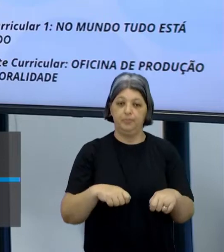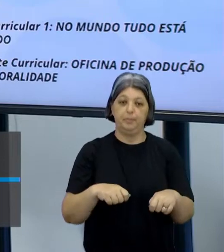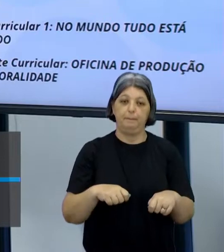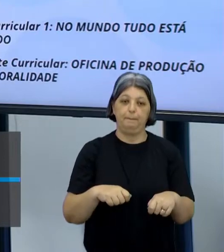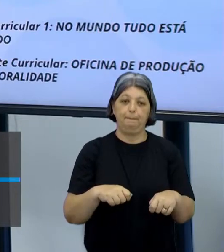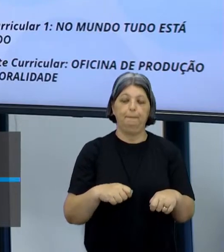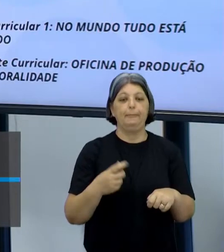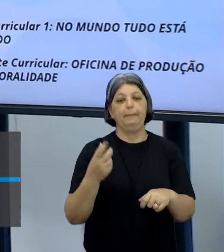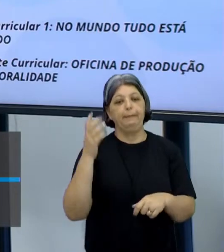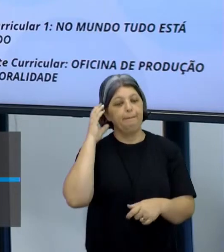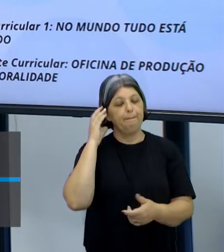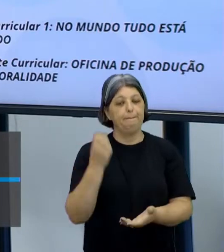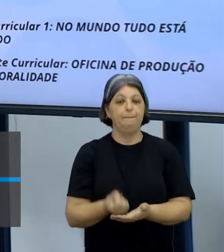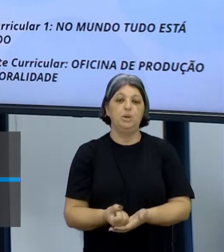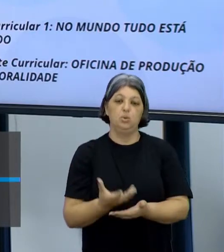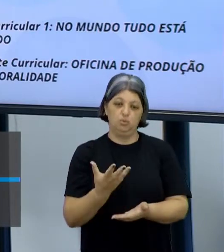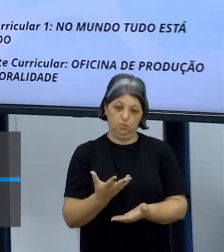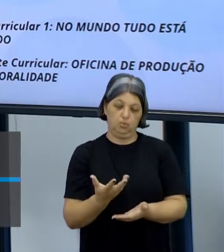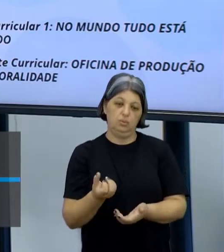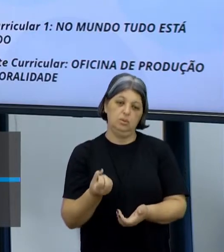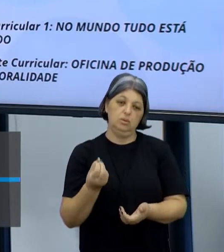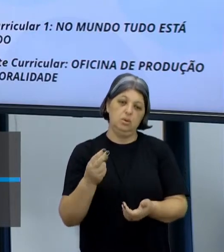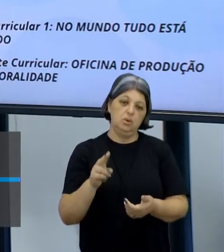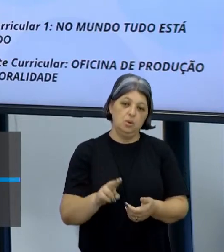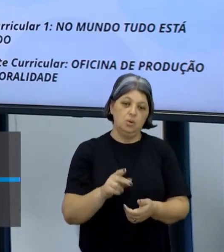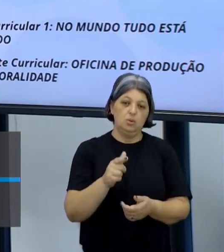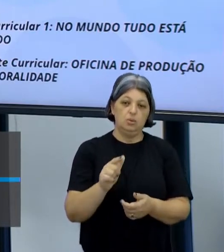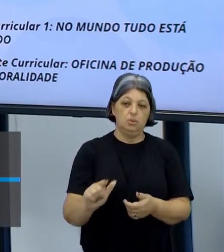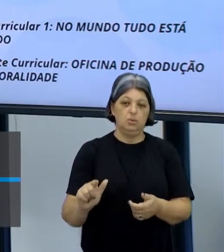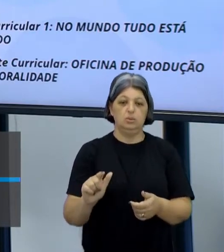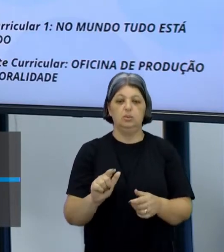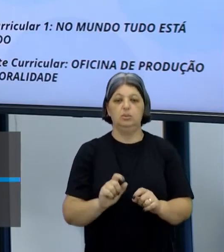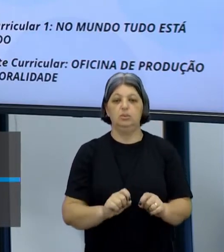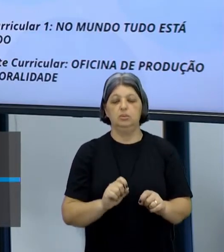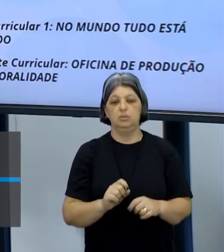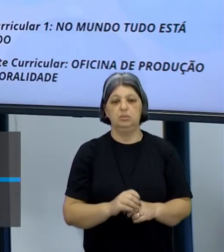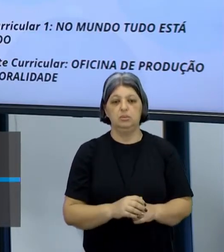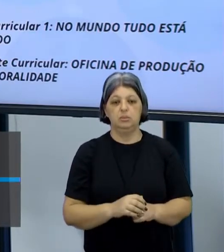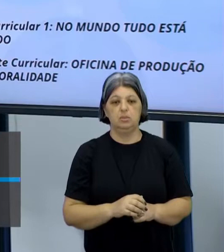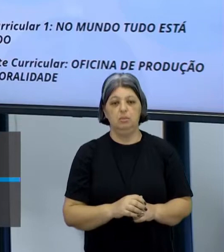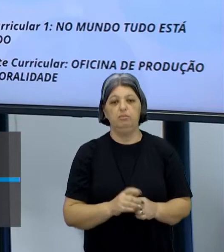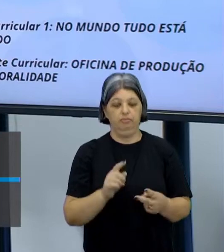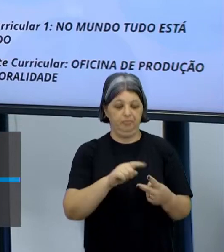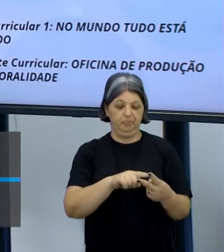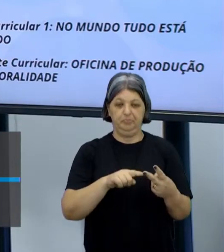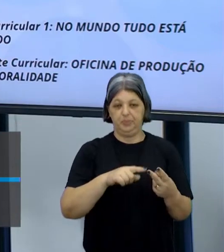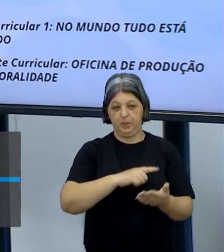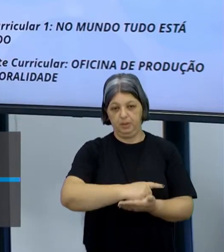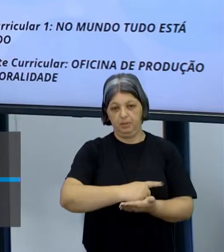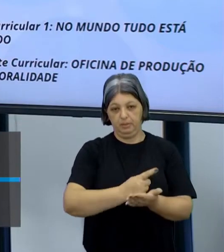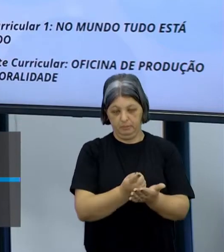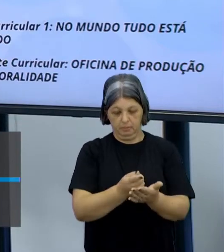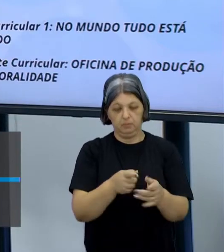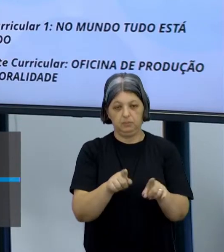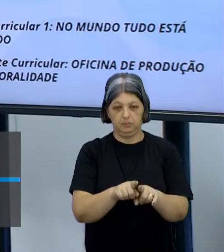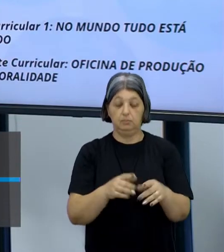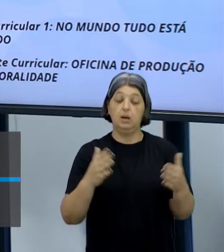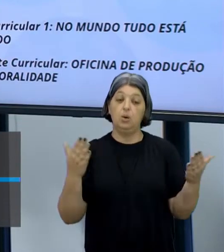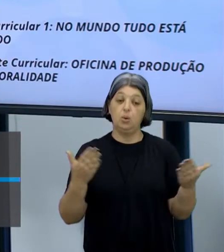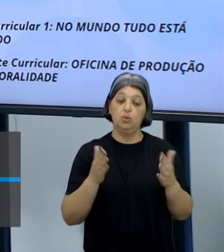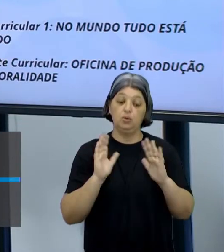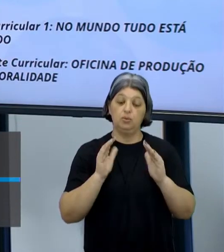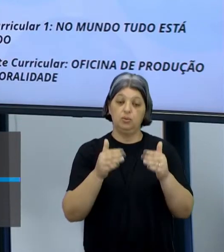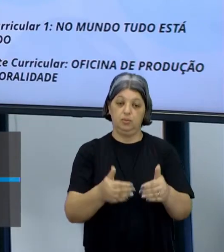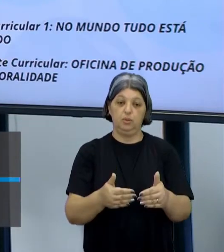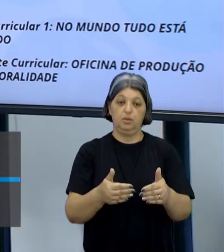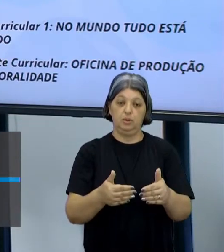ou de um podcast ou de um vlog. Nas próximas aulas nós vamos ver sobre esses dois gêneros também. Mas hoje o foco está